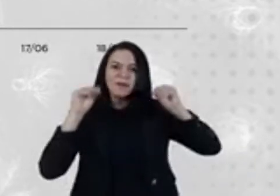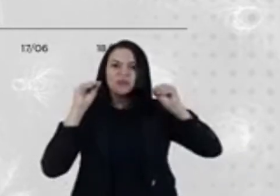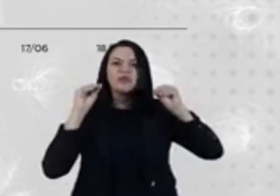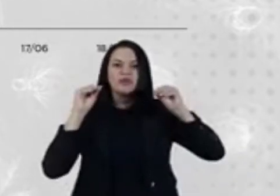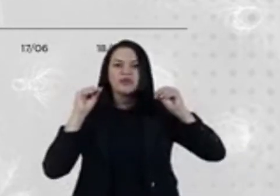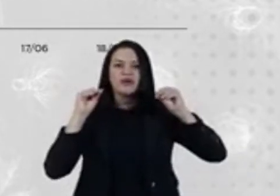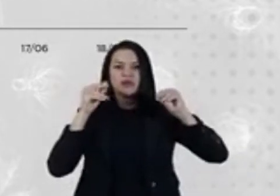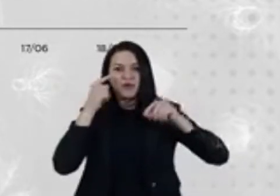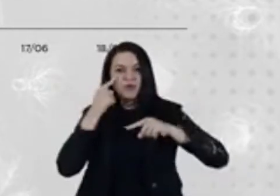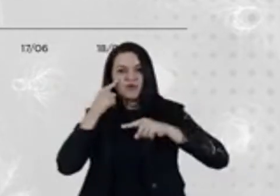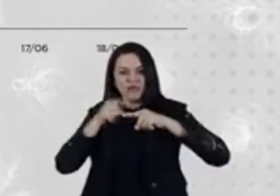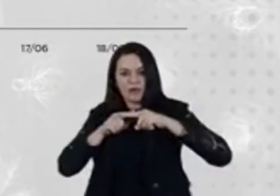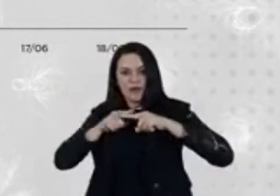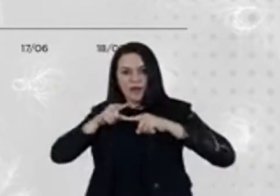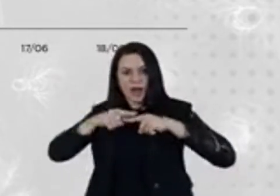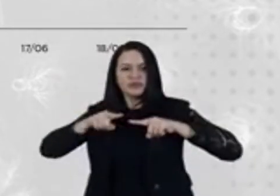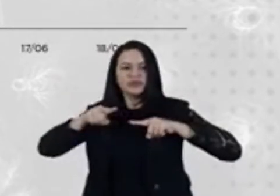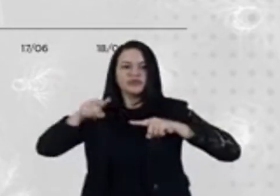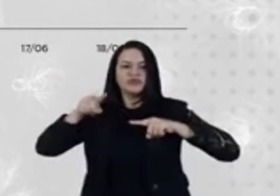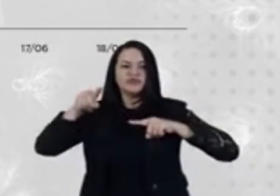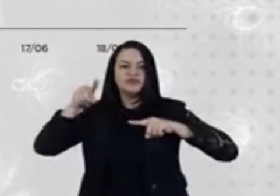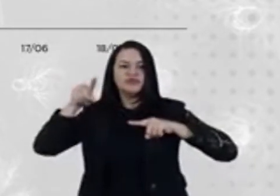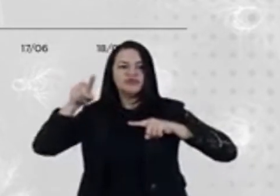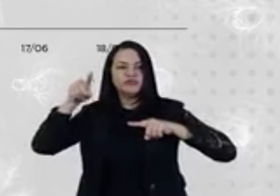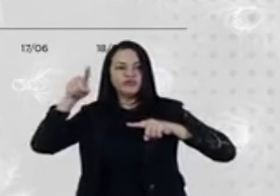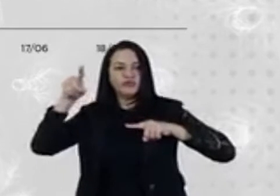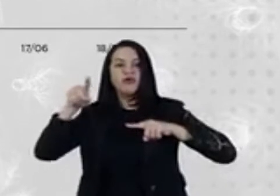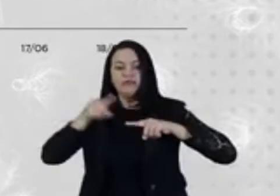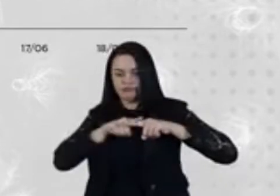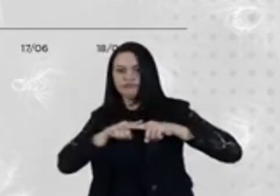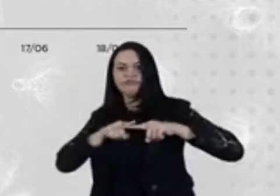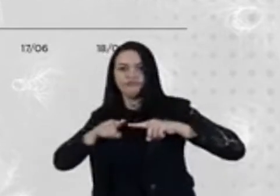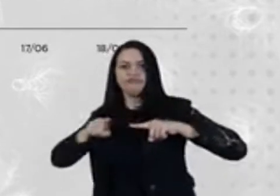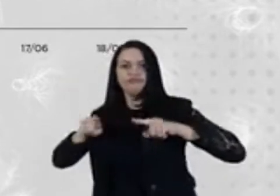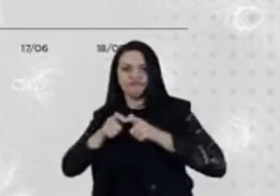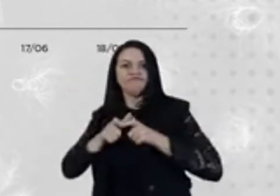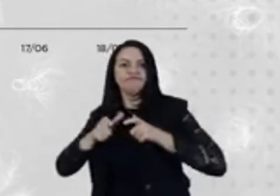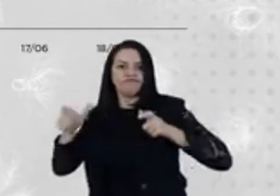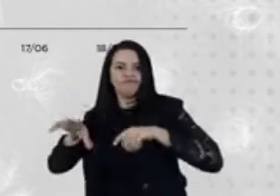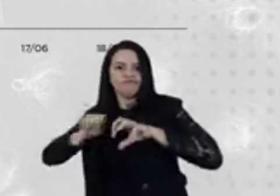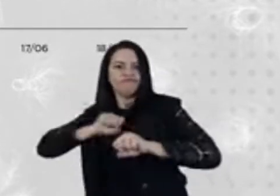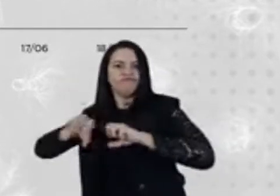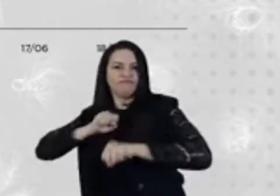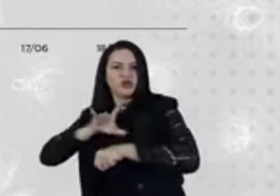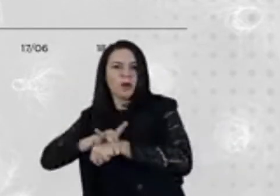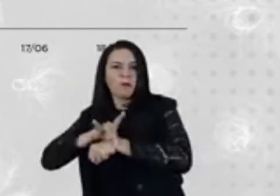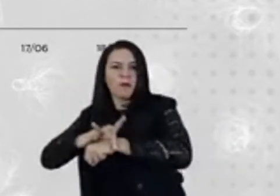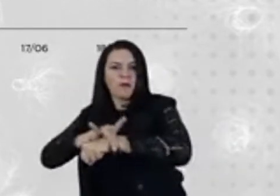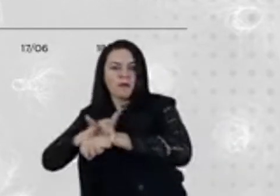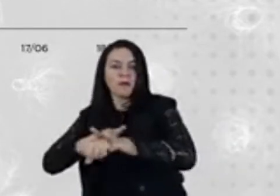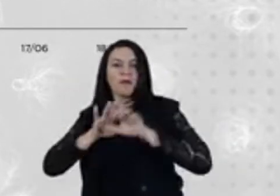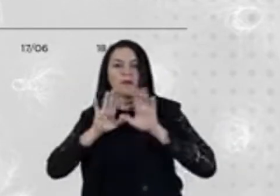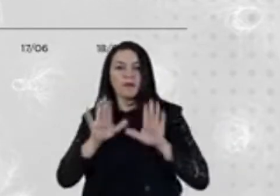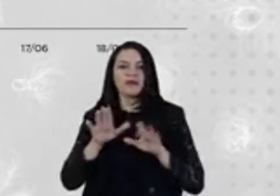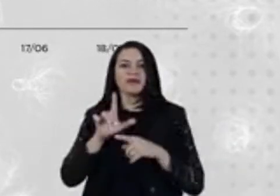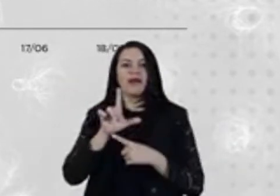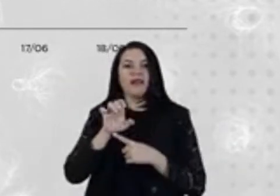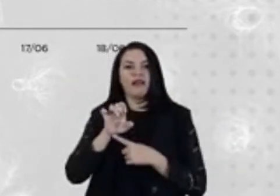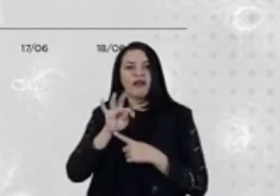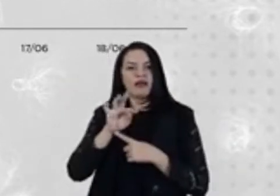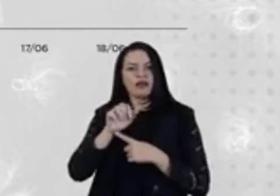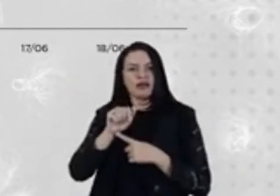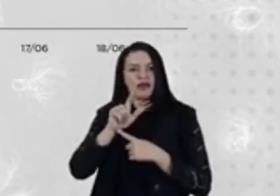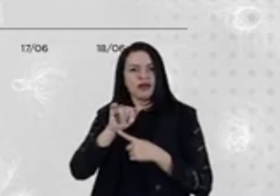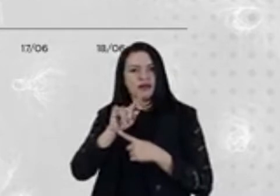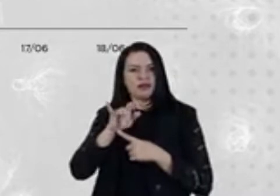trajetória ascendente, ou seja, se ampliam os casos, porém, como a nossa letalidade é